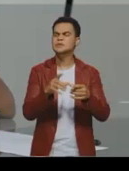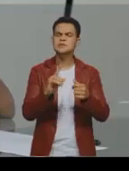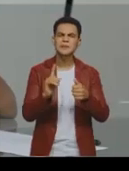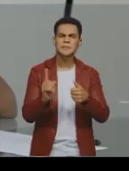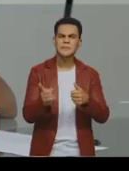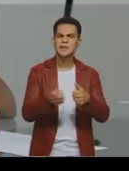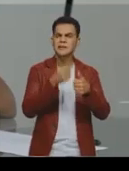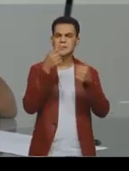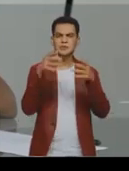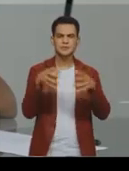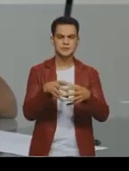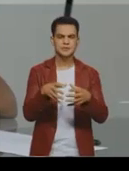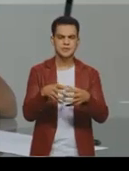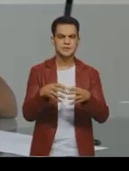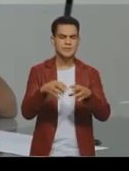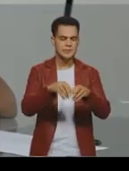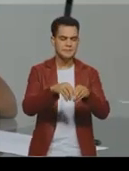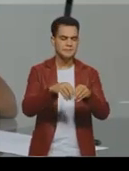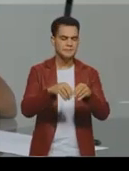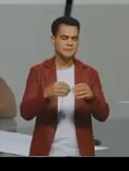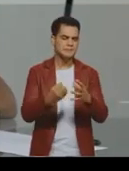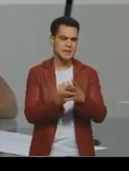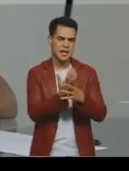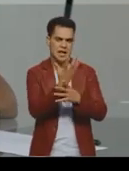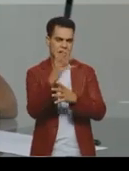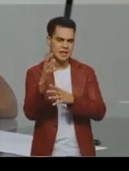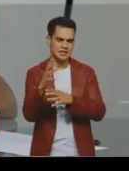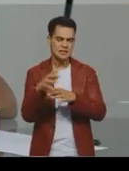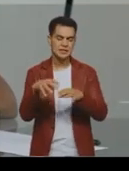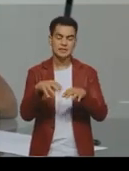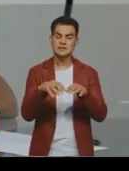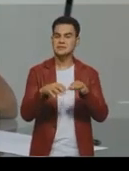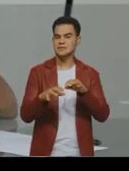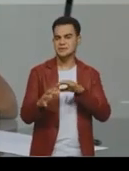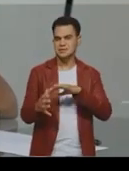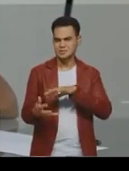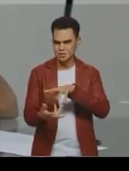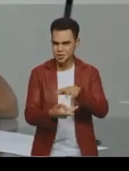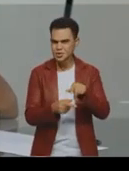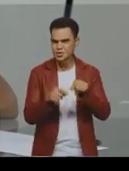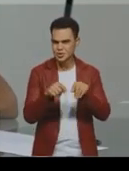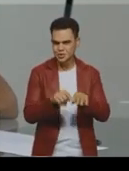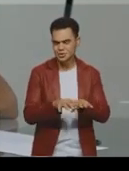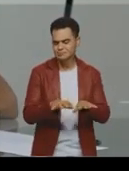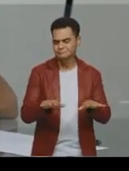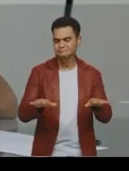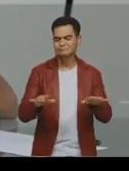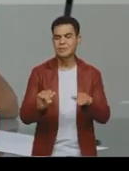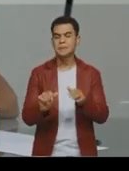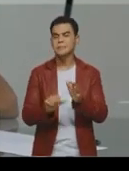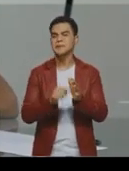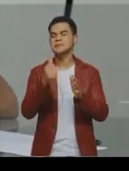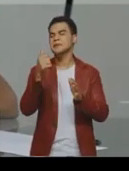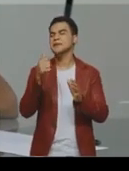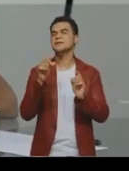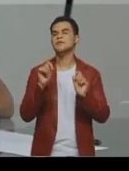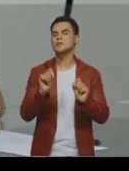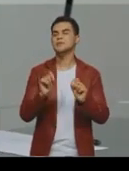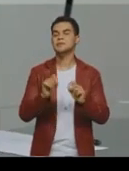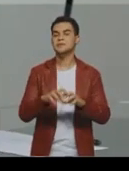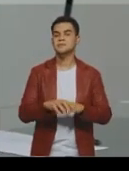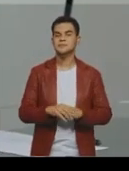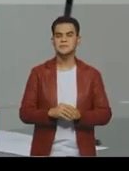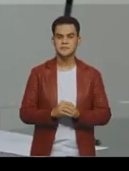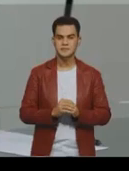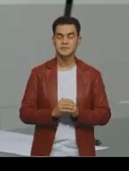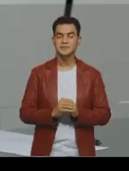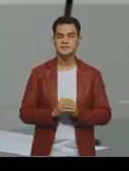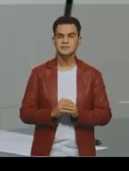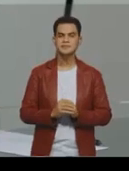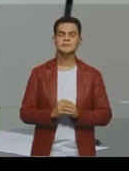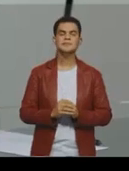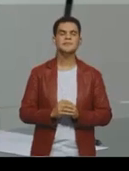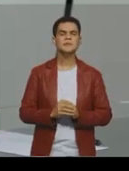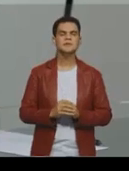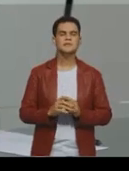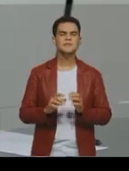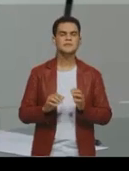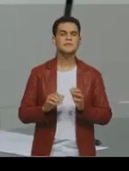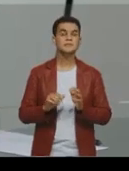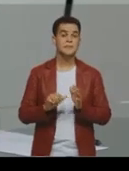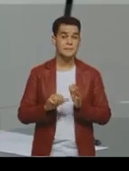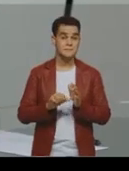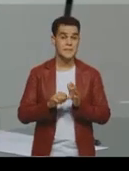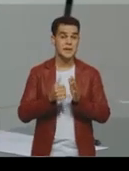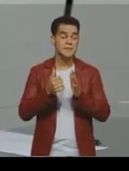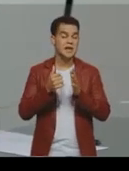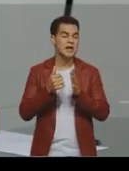digamos, de plantas terrestres a habitar a Terra. E aí eles são os primeiros seres, né,